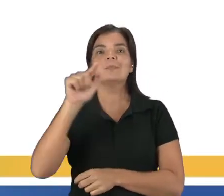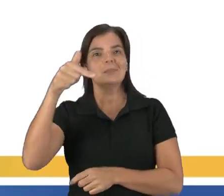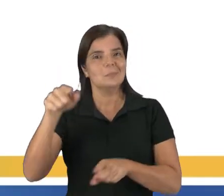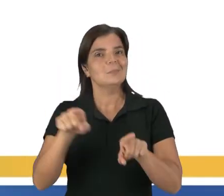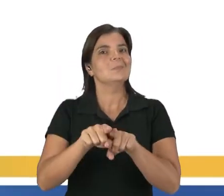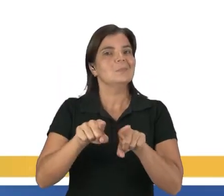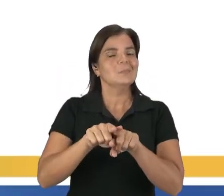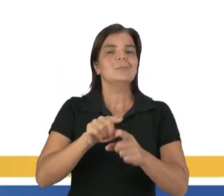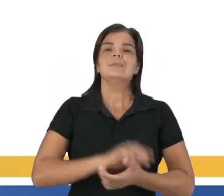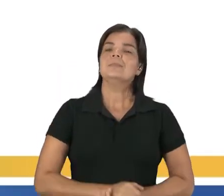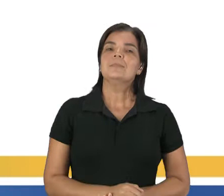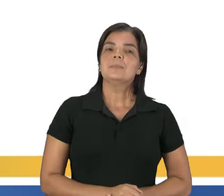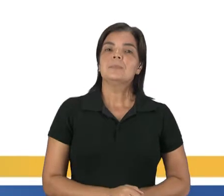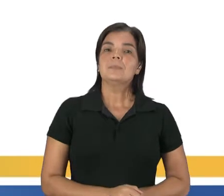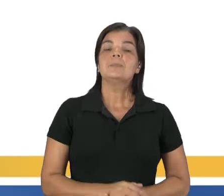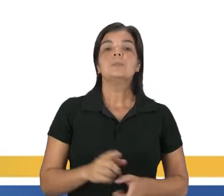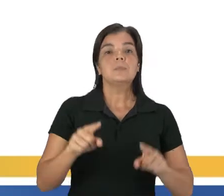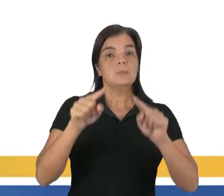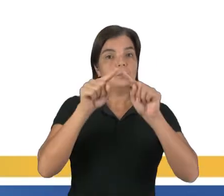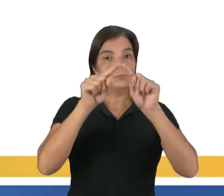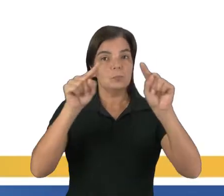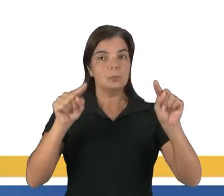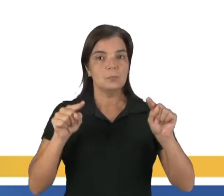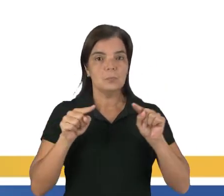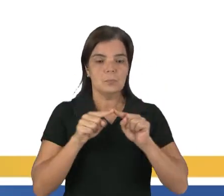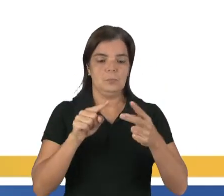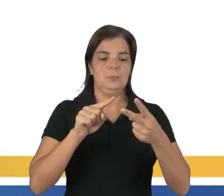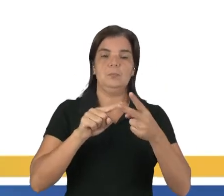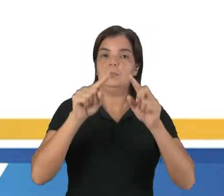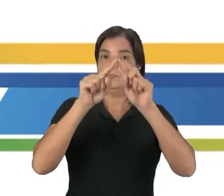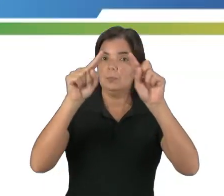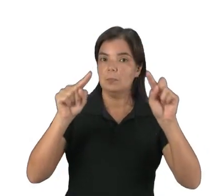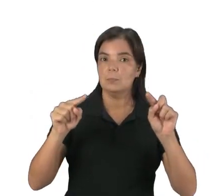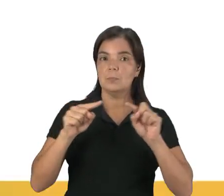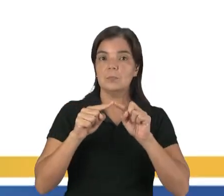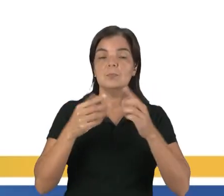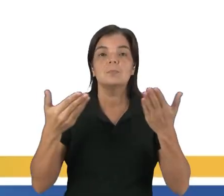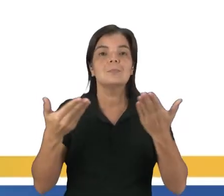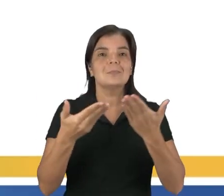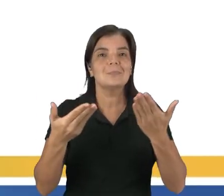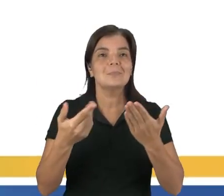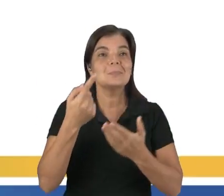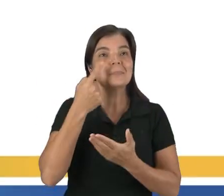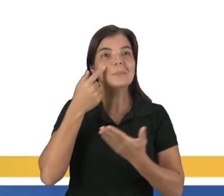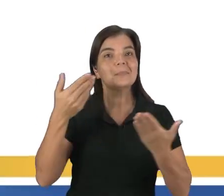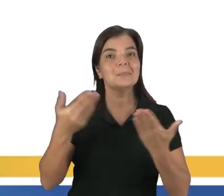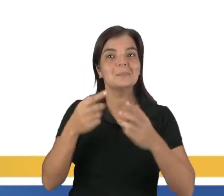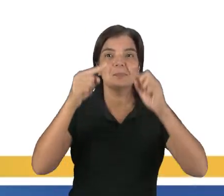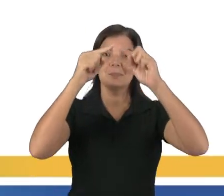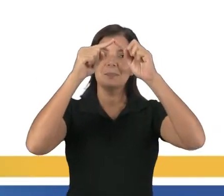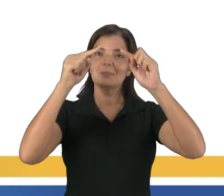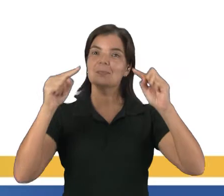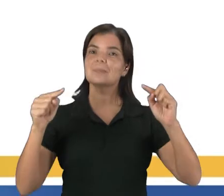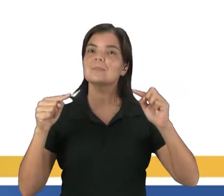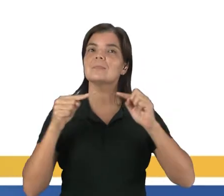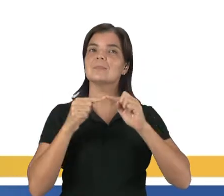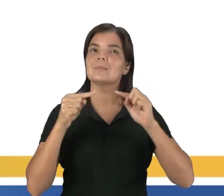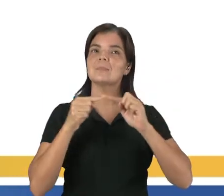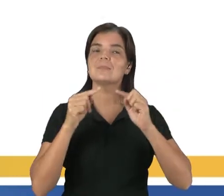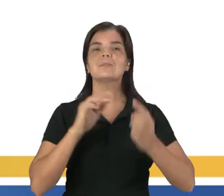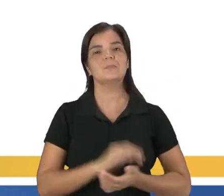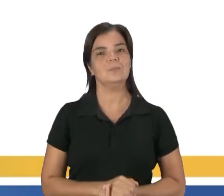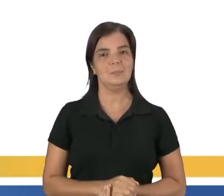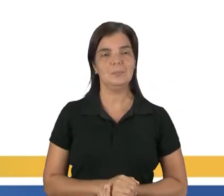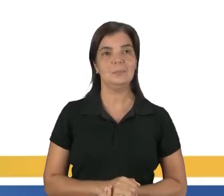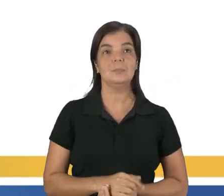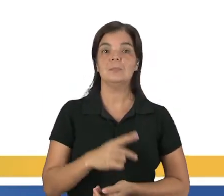outro. Tá ok? Fiz a do retângulo, fiz a do quadrado. E agora, sabe o que a gente vai ver agora? Desculpa. Vai